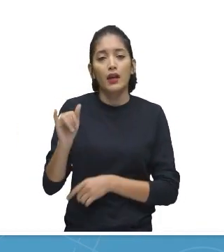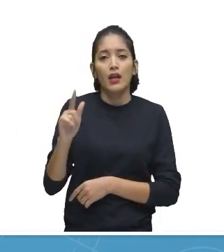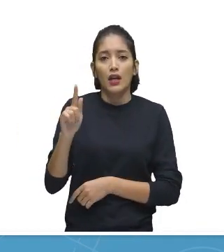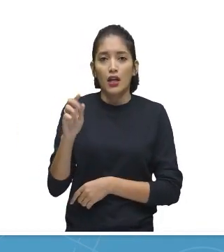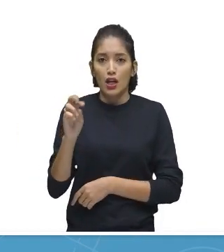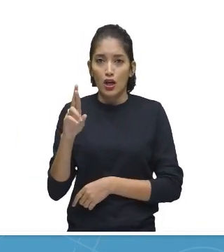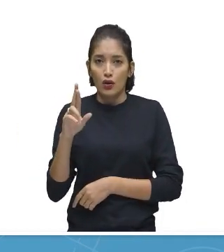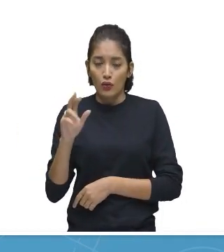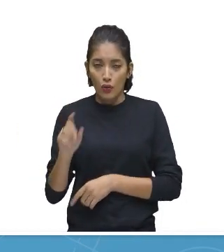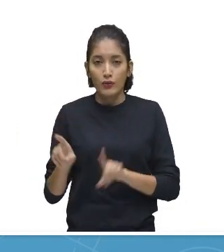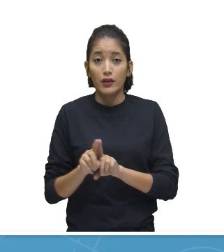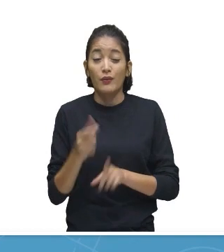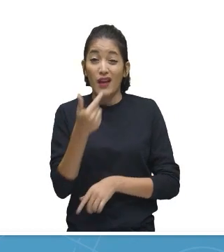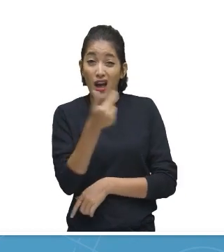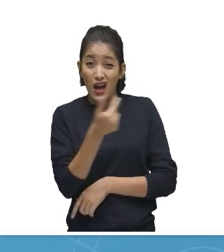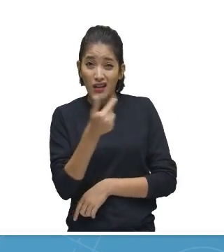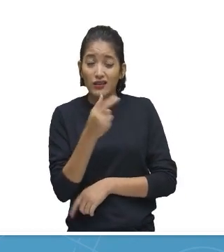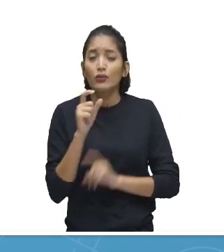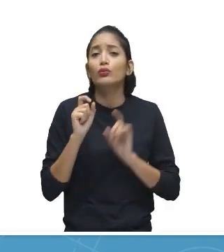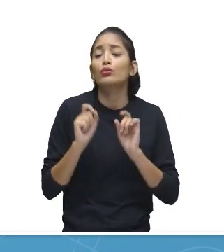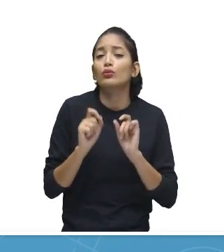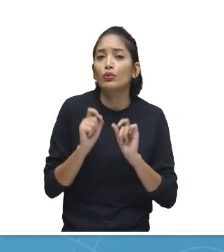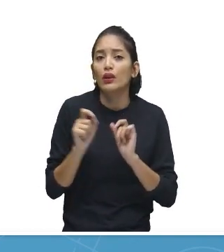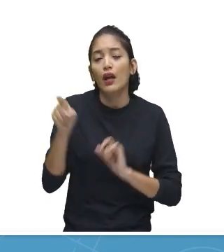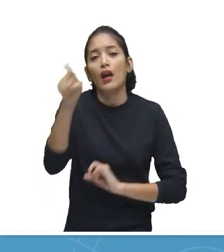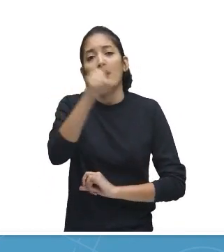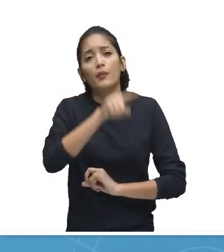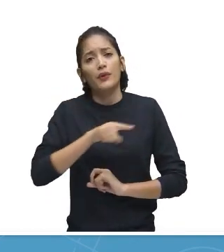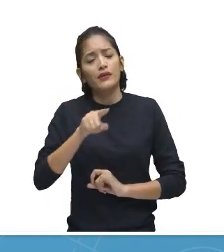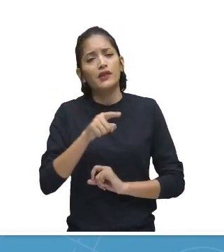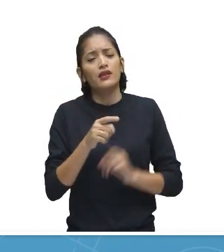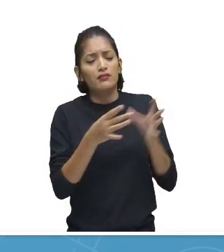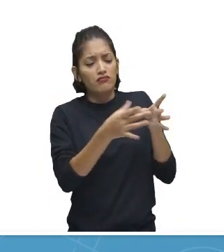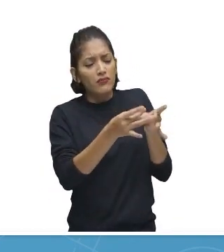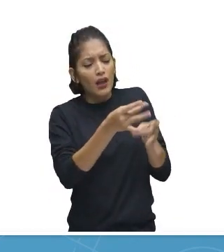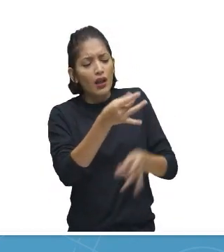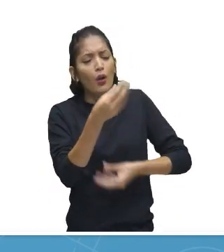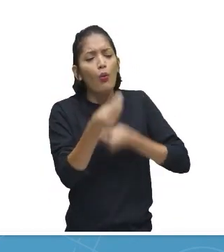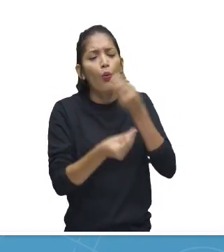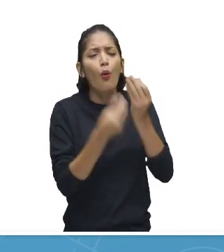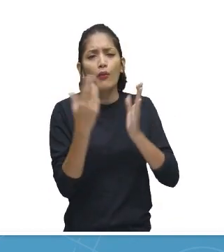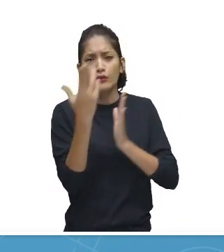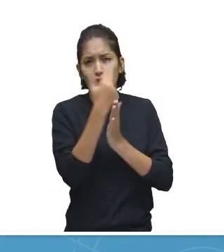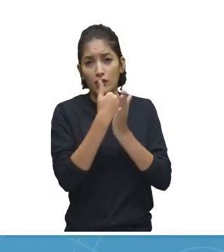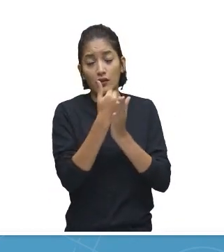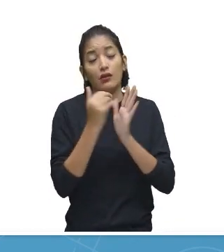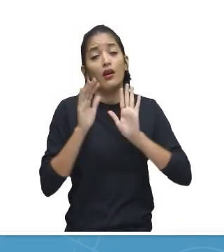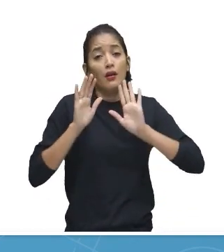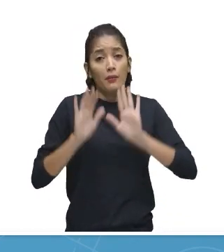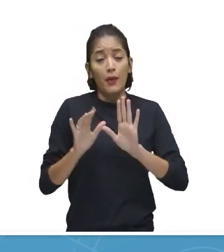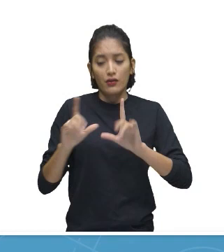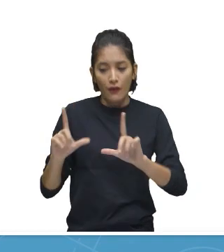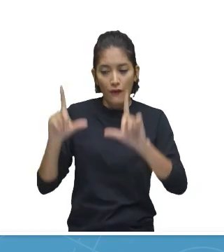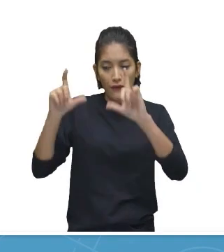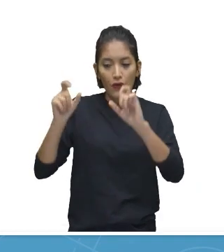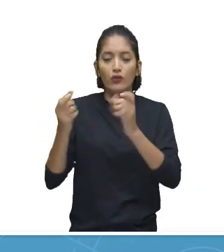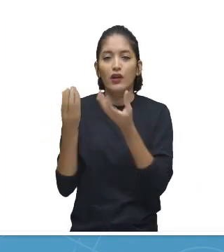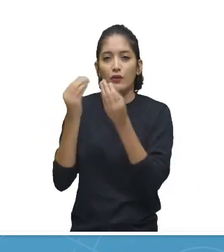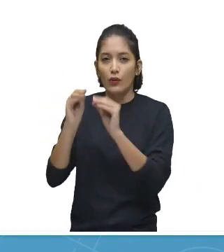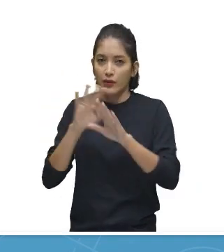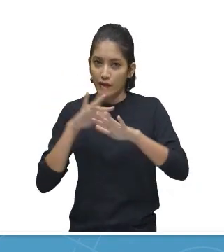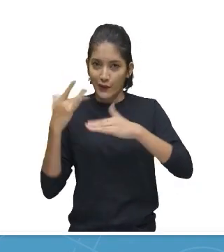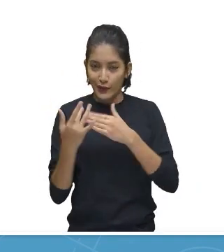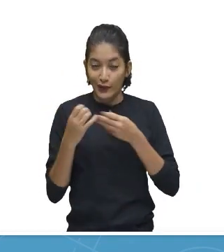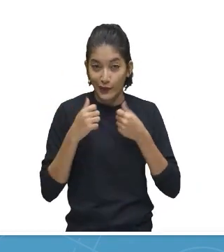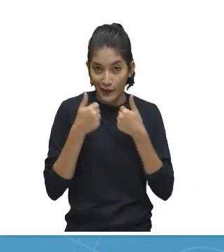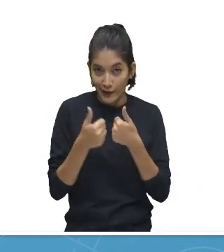a segunda questão, a nossa intenção era que vocês descrevessem como seria esse desenho, mas tira a foto e bota na nossa rede social. Vamos